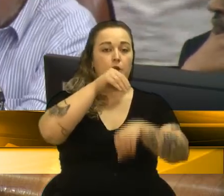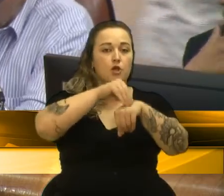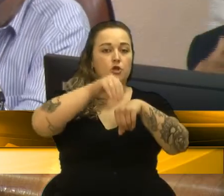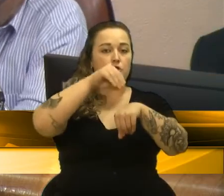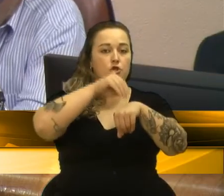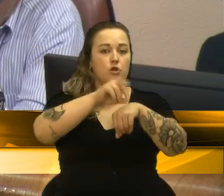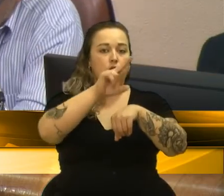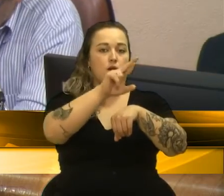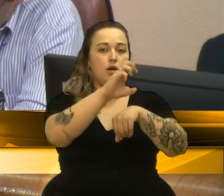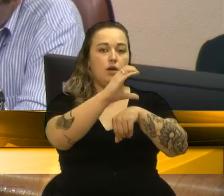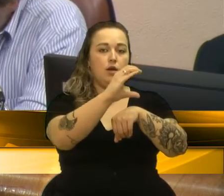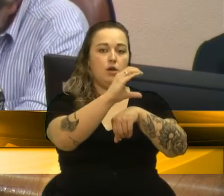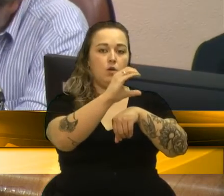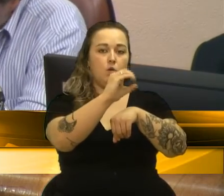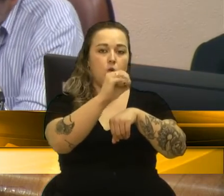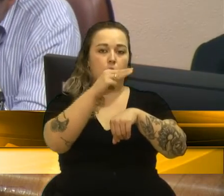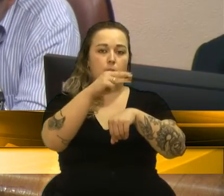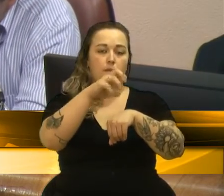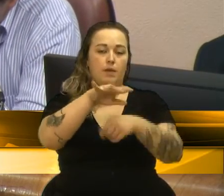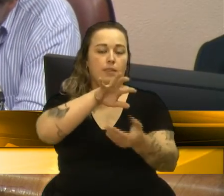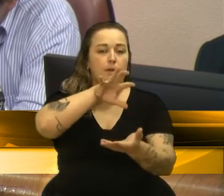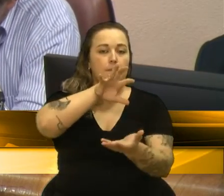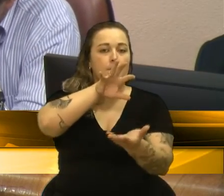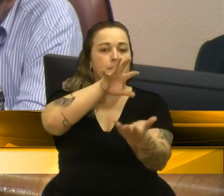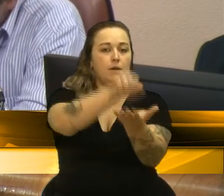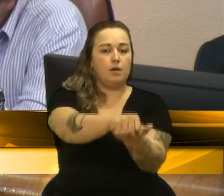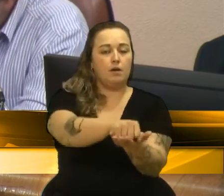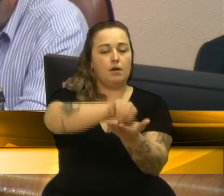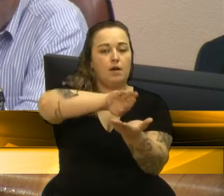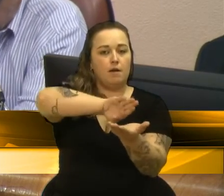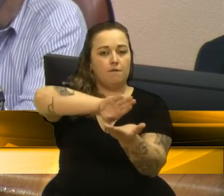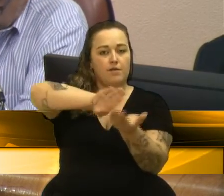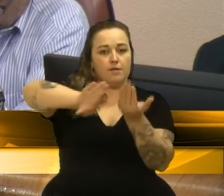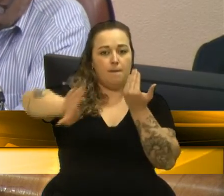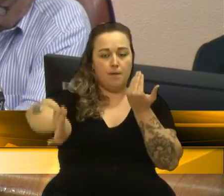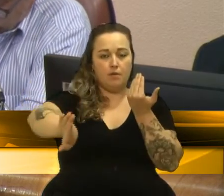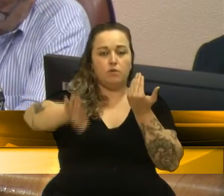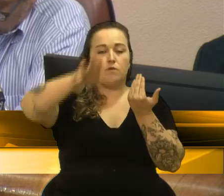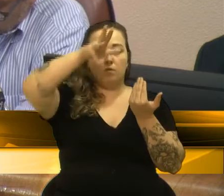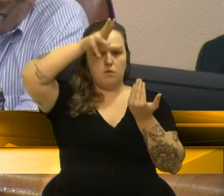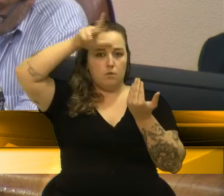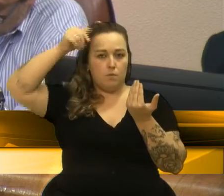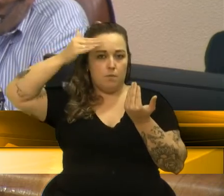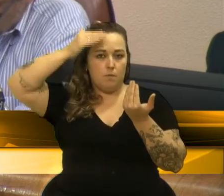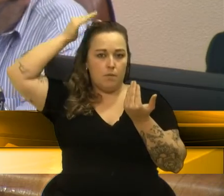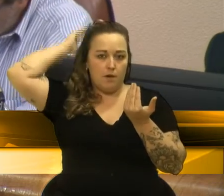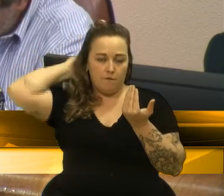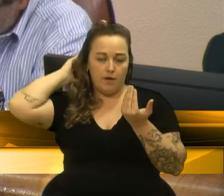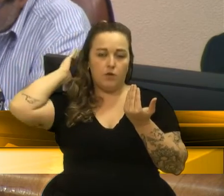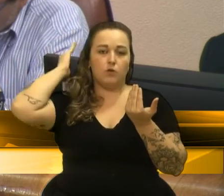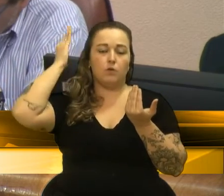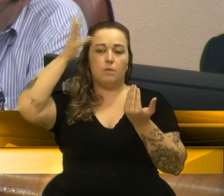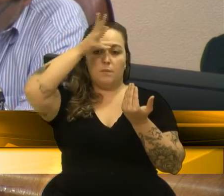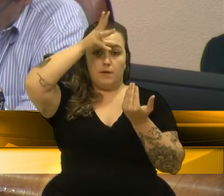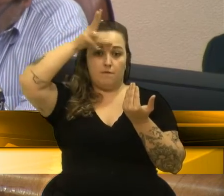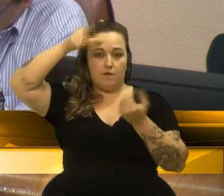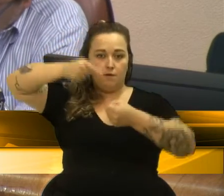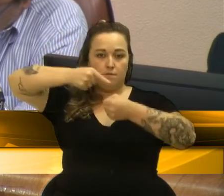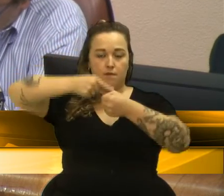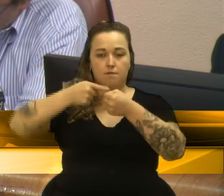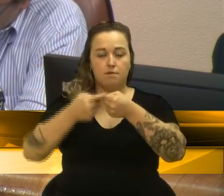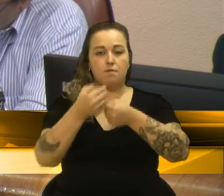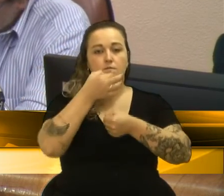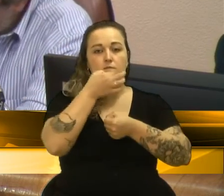Recomenda a cassação do mandato do senhor Daniel Antônio Guerra, prefeito municipal de Caxias do Sul,